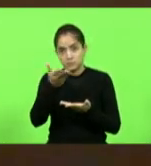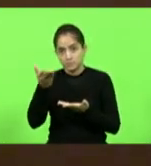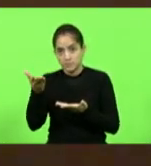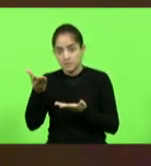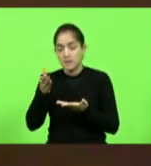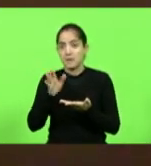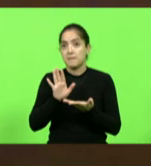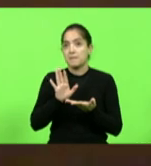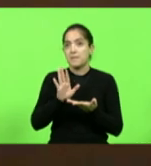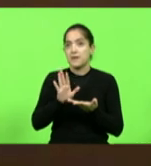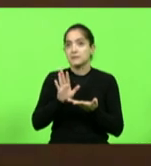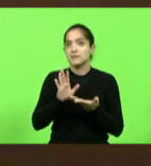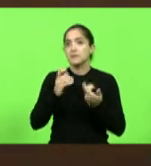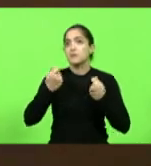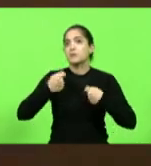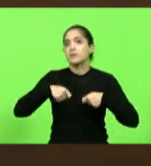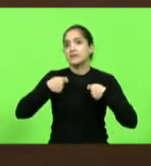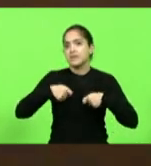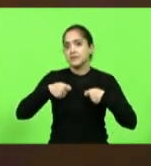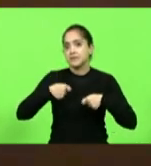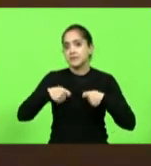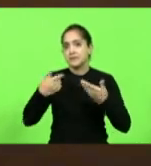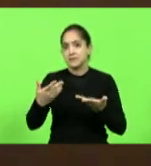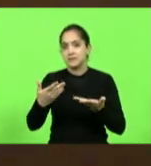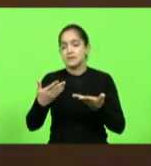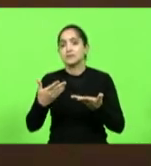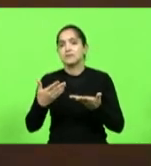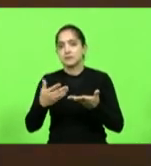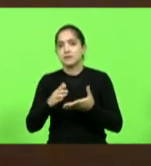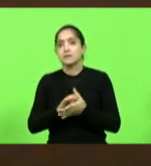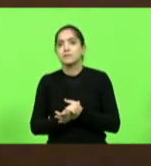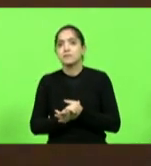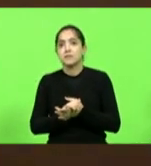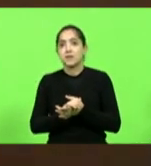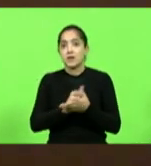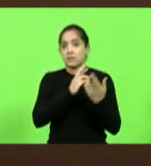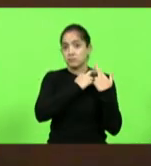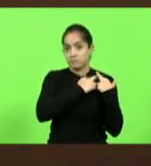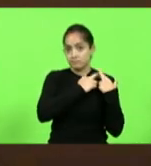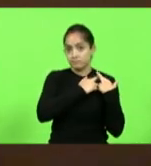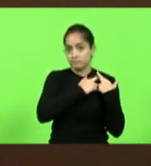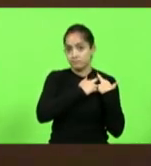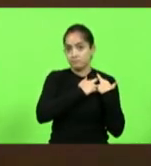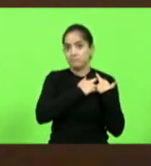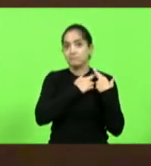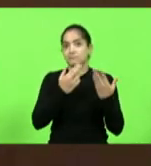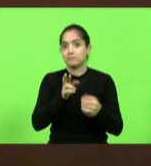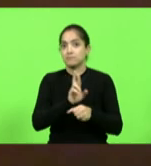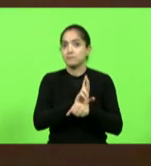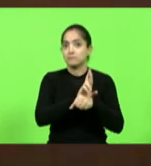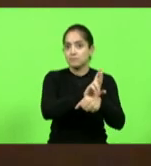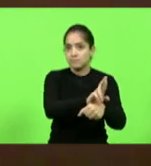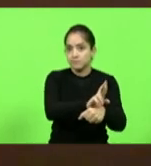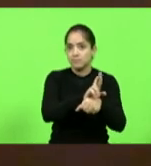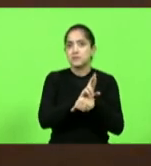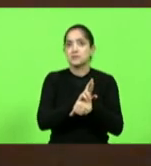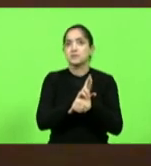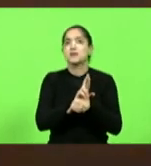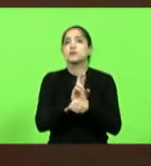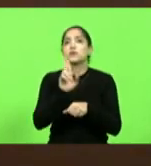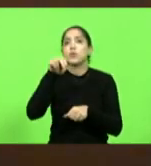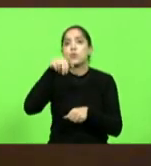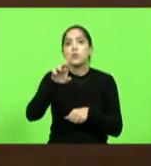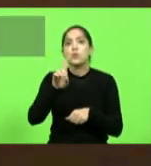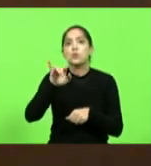eu preciso, como dirigente municipal que sou, e representando aqui a Undime, que por sua